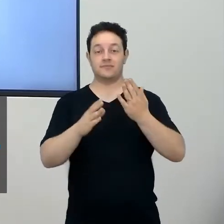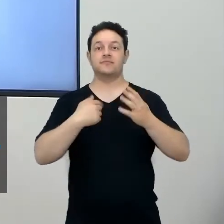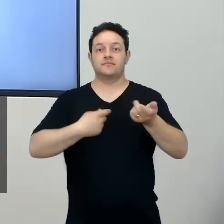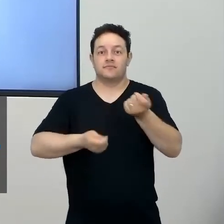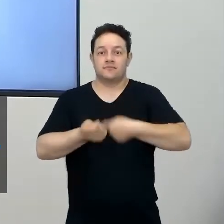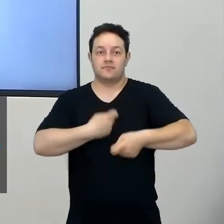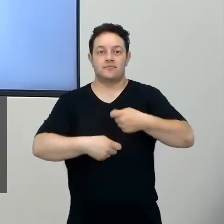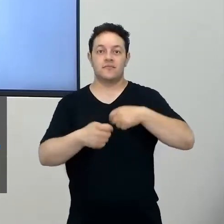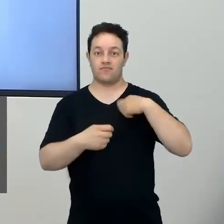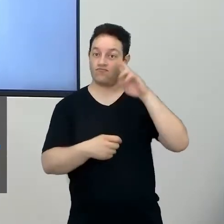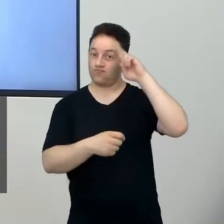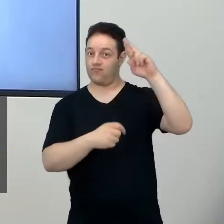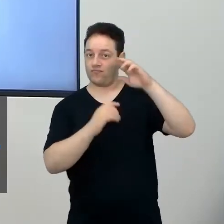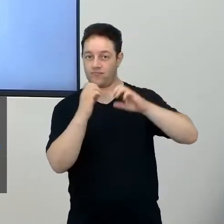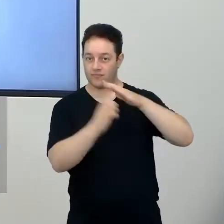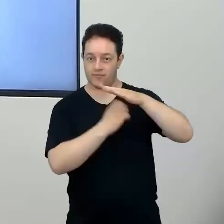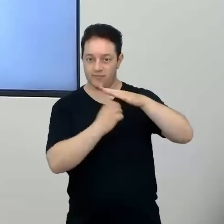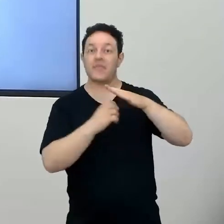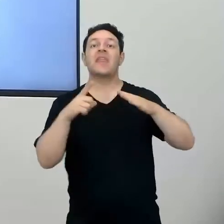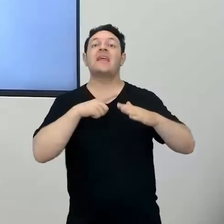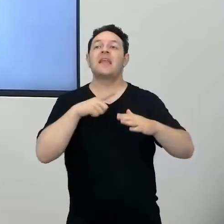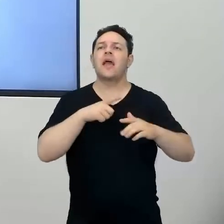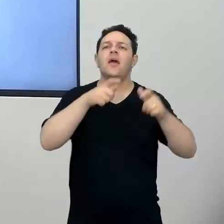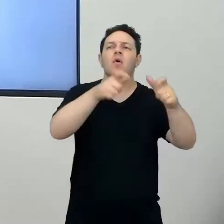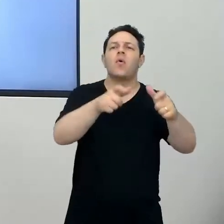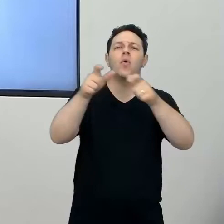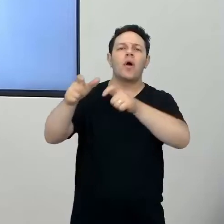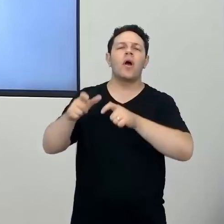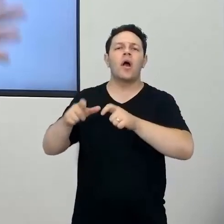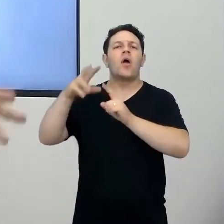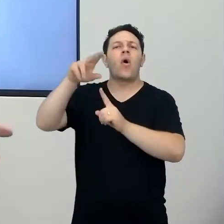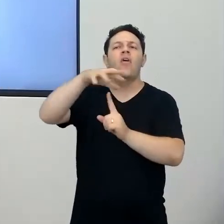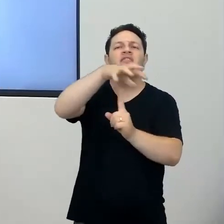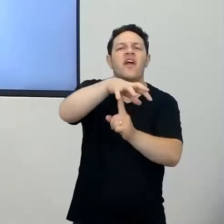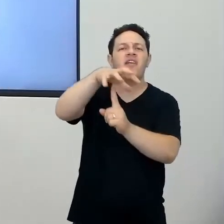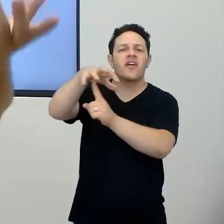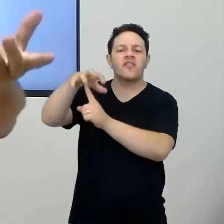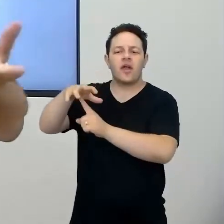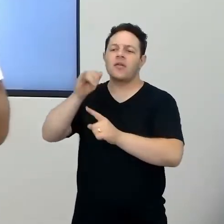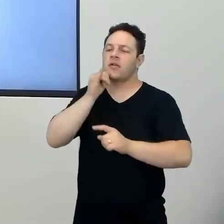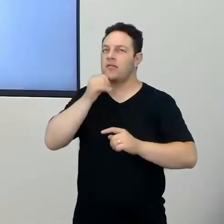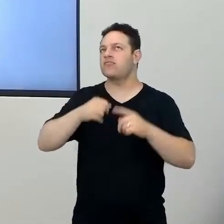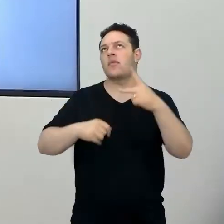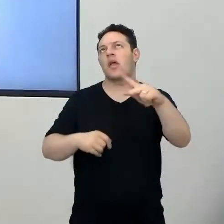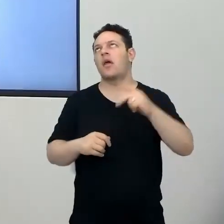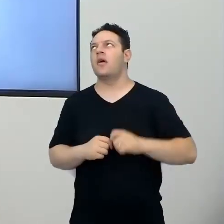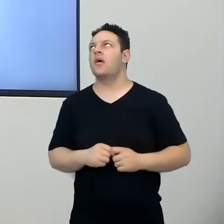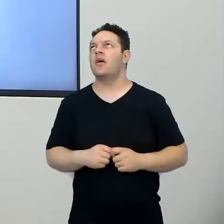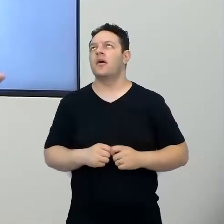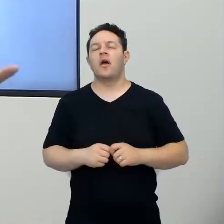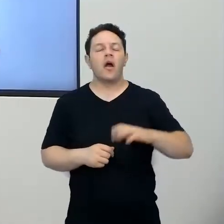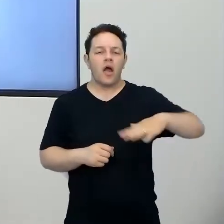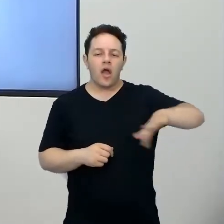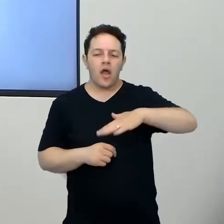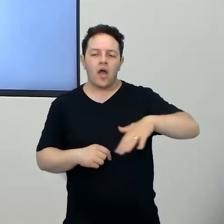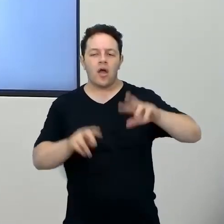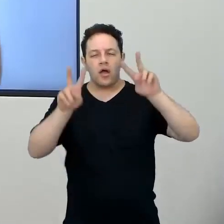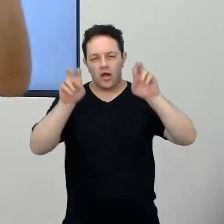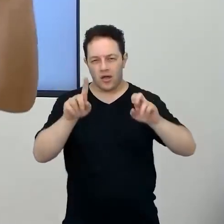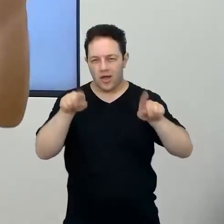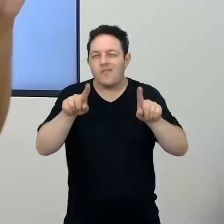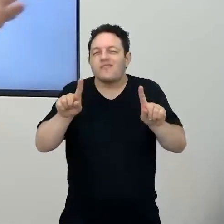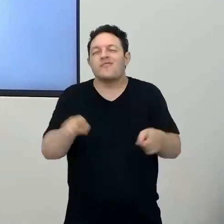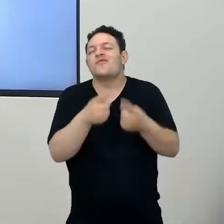importante que você saiba que existem feiras especializadas em diversas áreas. Digamos que você esteja se especializando, por exemplo,